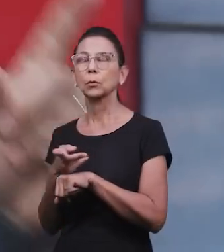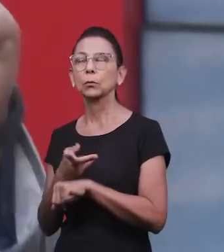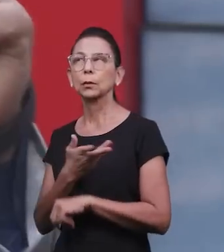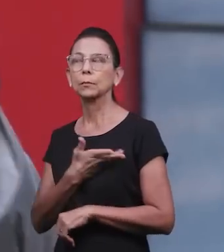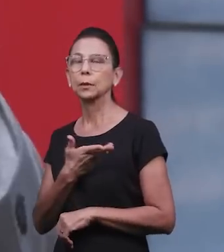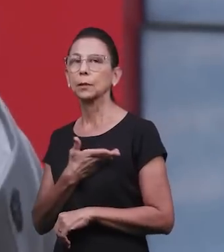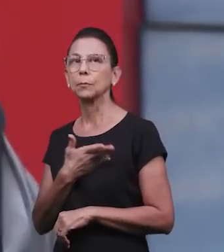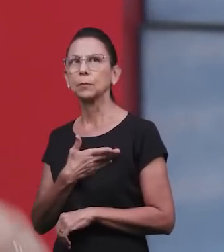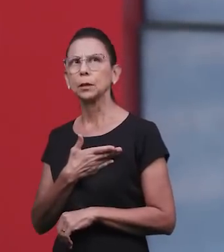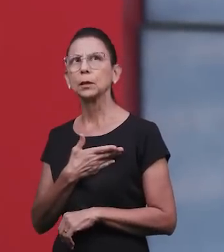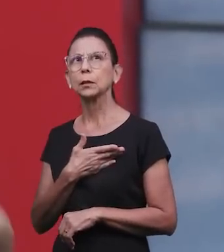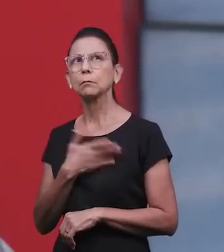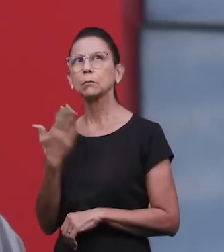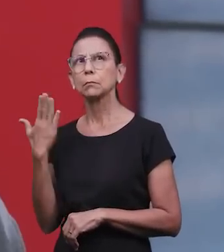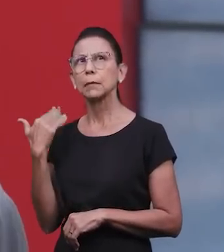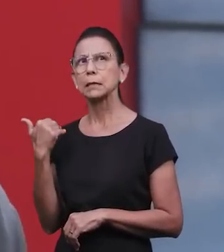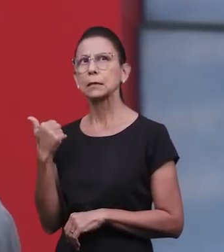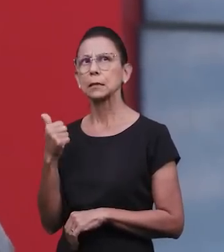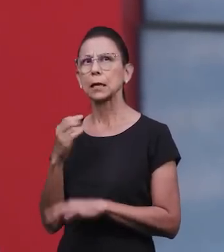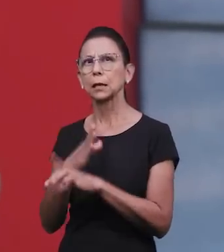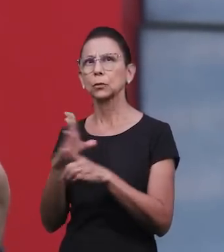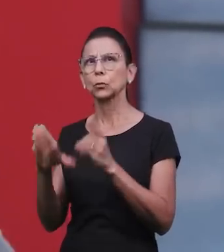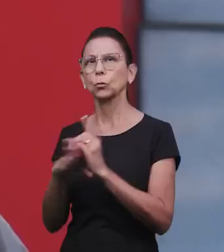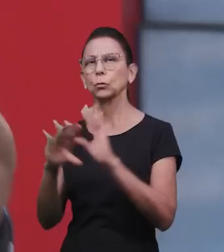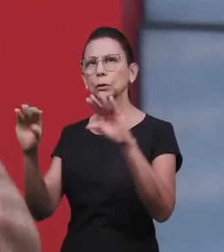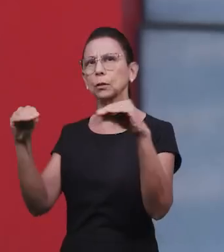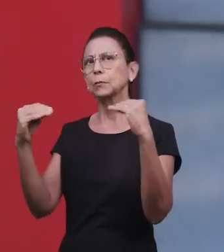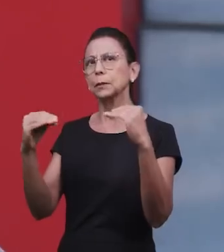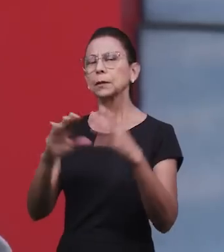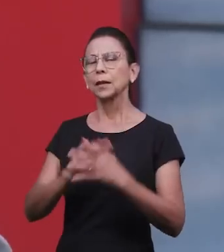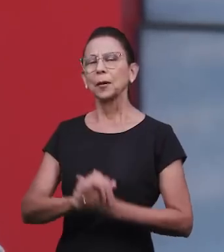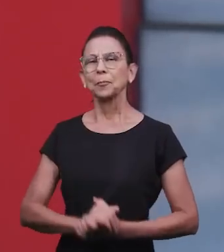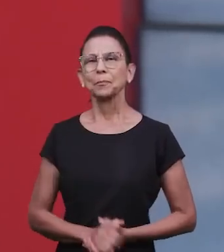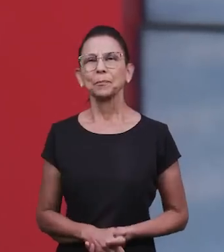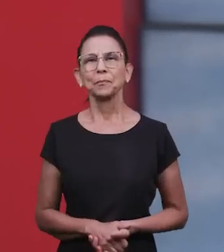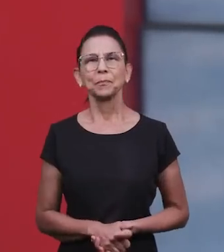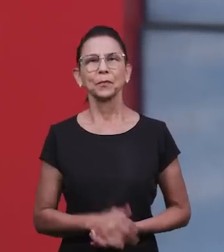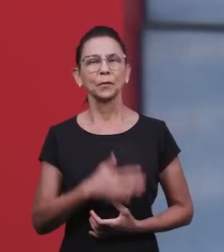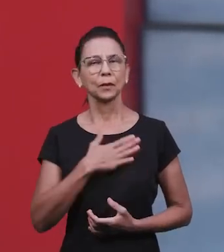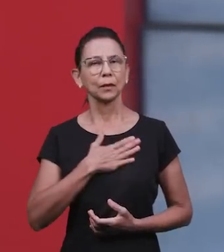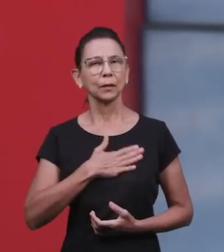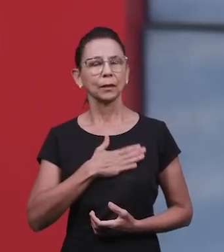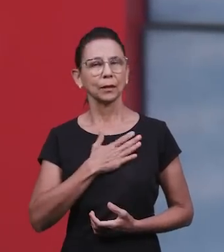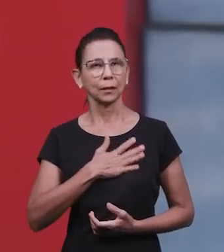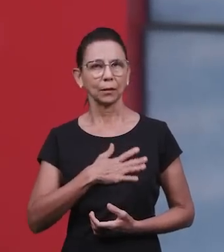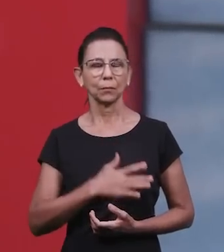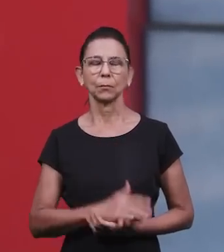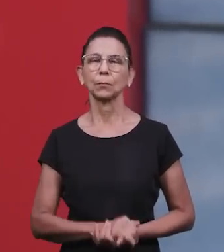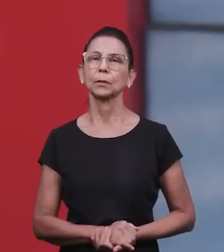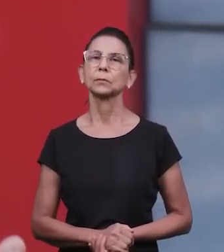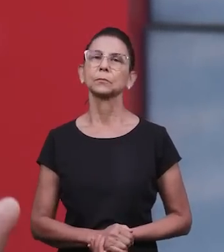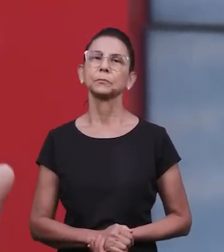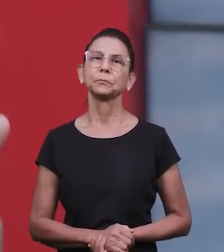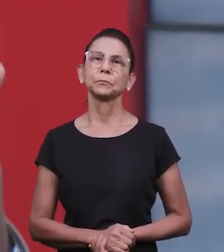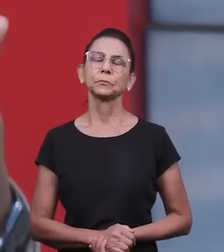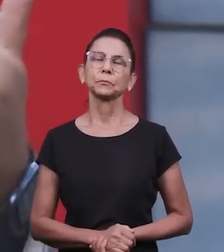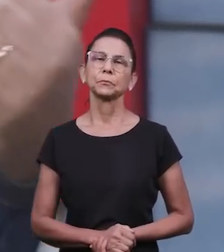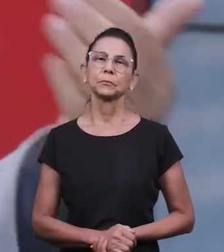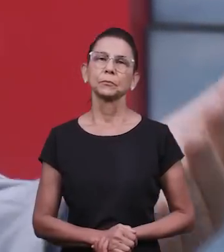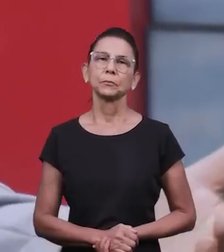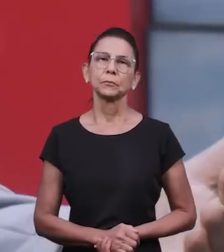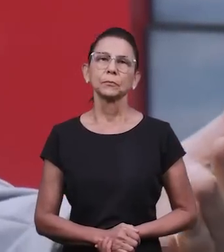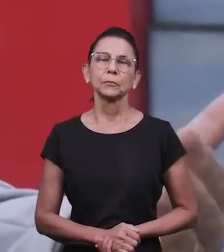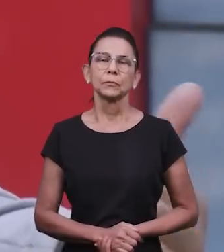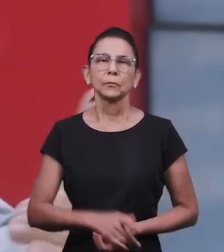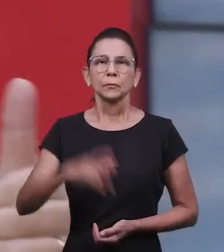porque ela me enviou um culto uma vez. Então, até mesmo se a gente recebe um não, a gente pode ficar muito tranquilo, porque a gente fez não para esta